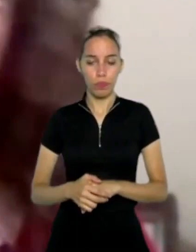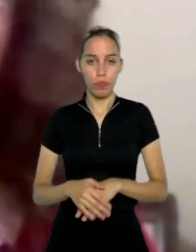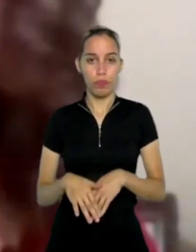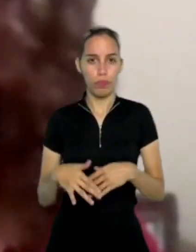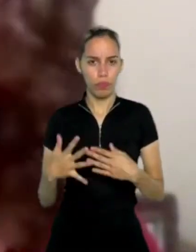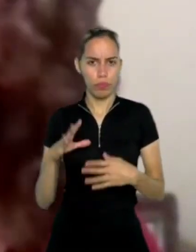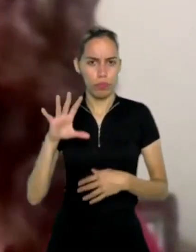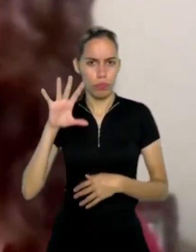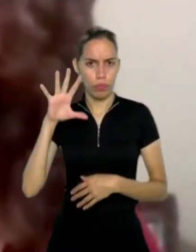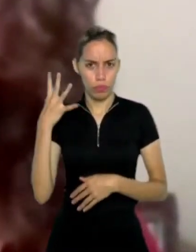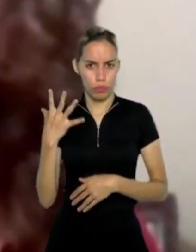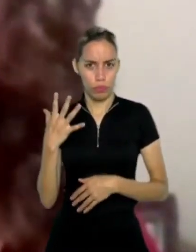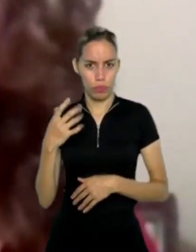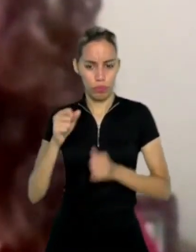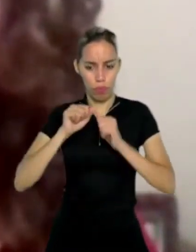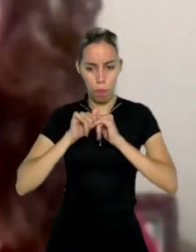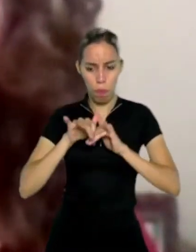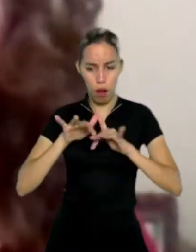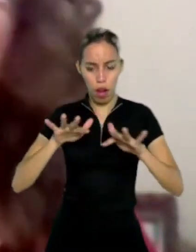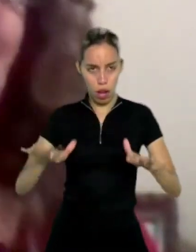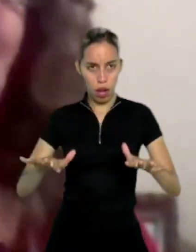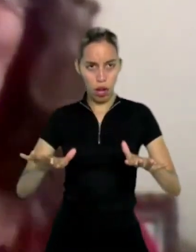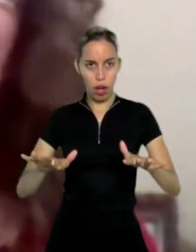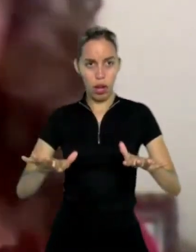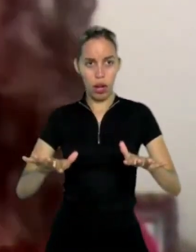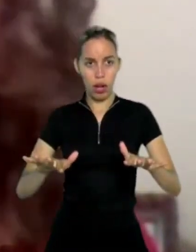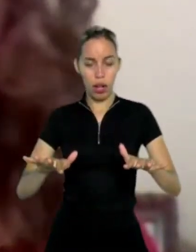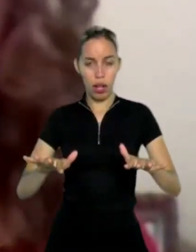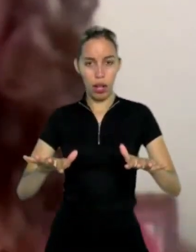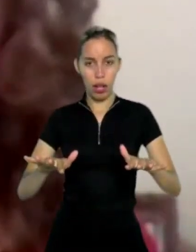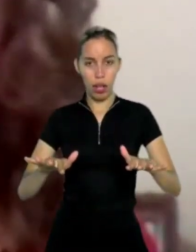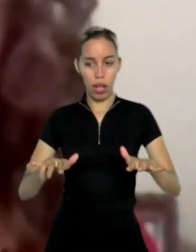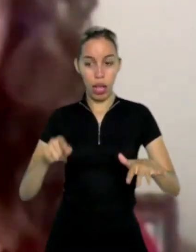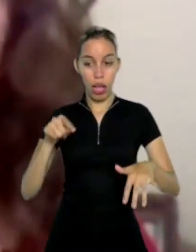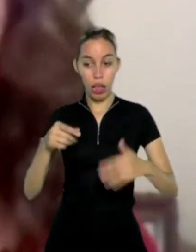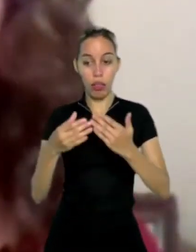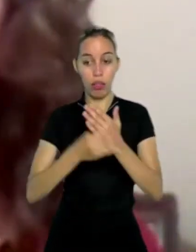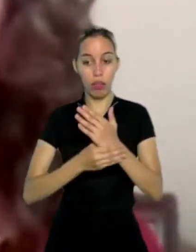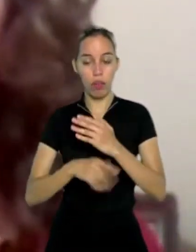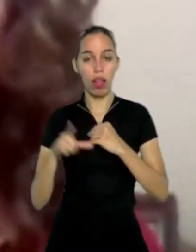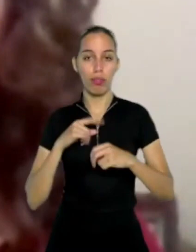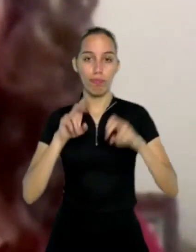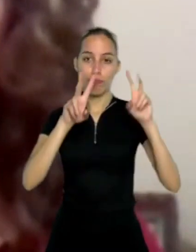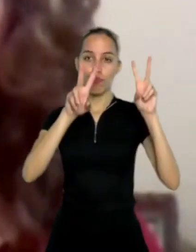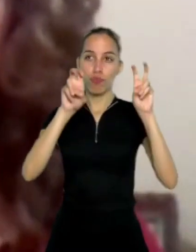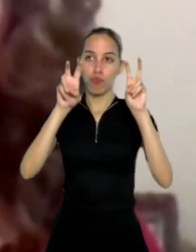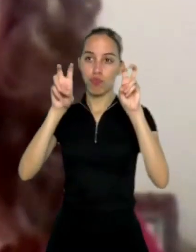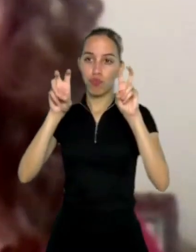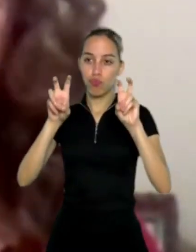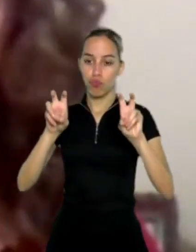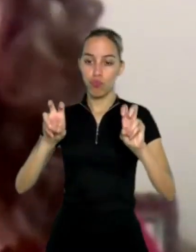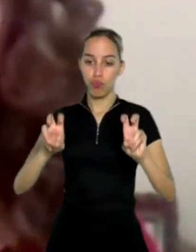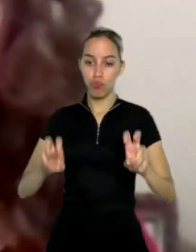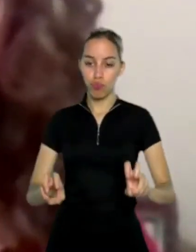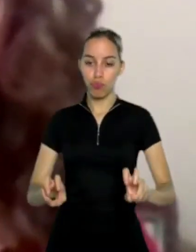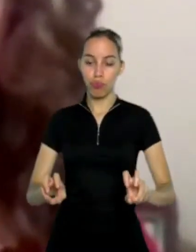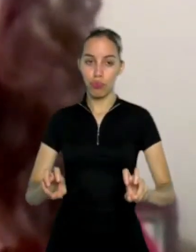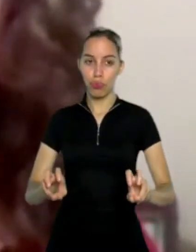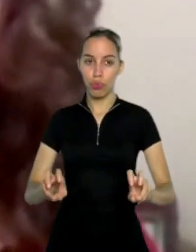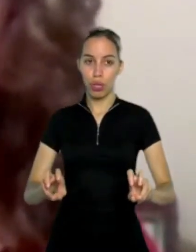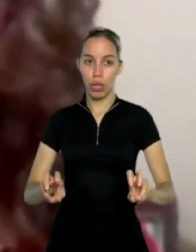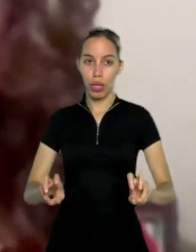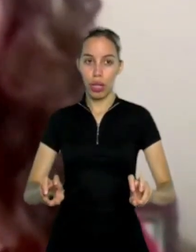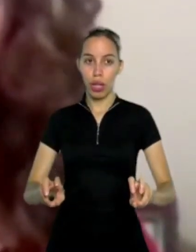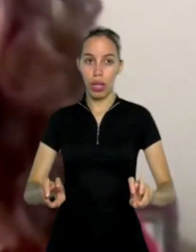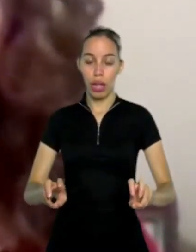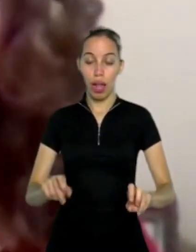resolvi, né, publicar, esse livro ele teve vários títulos e assim, ele foi